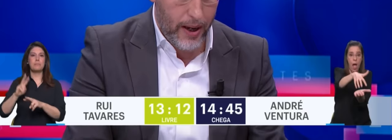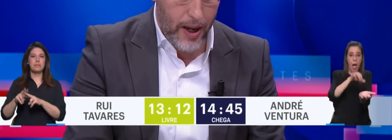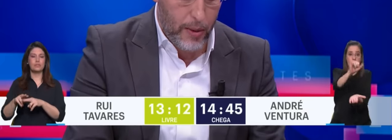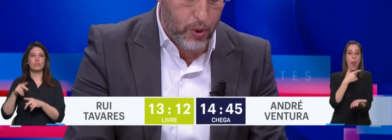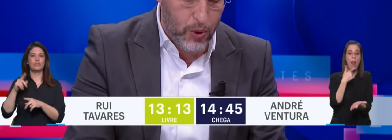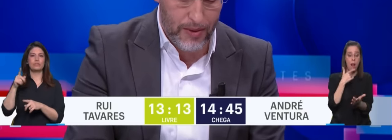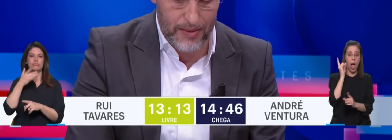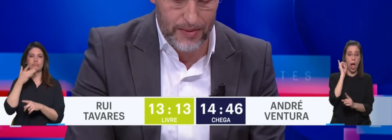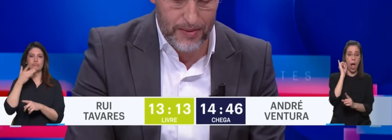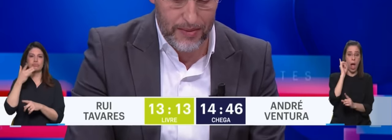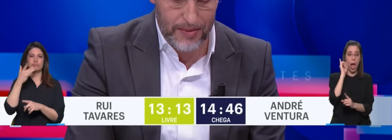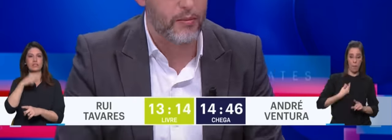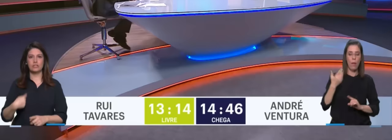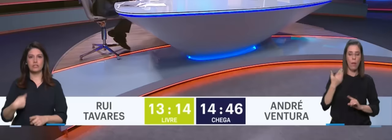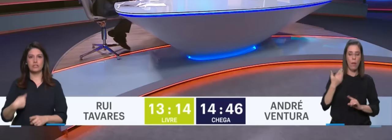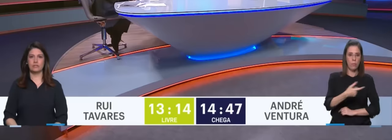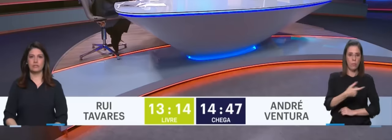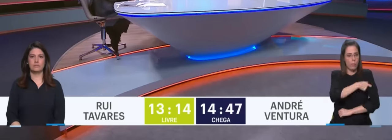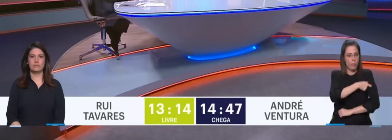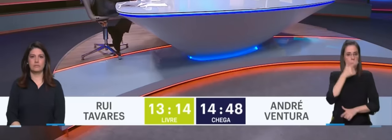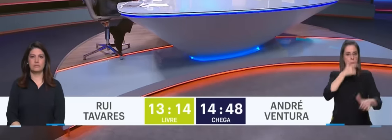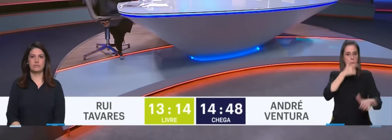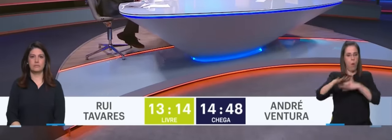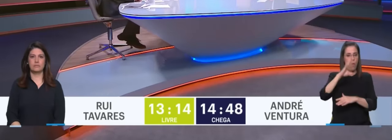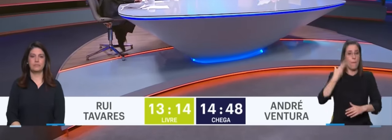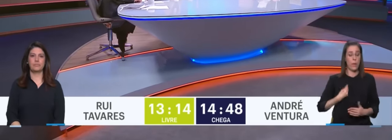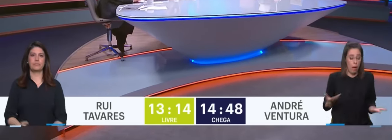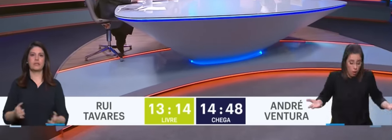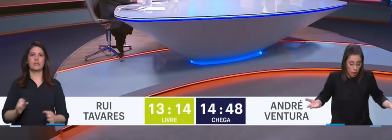avor pales legítimo representante do po palesano